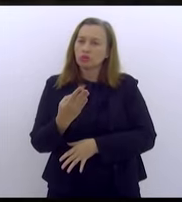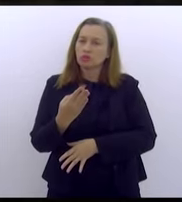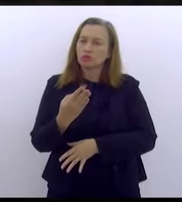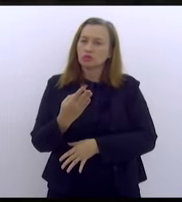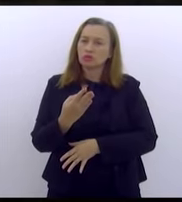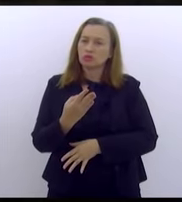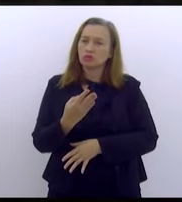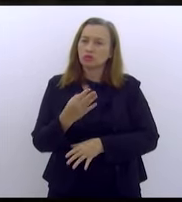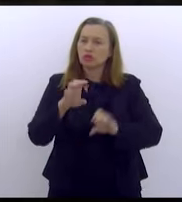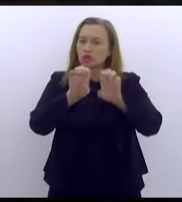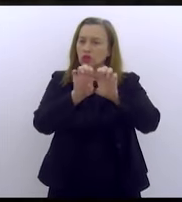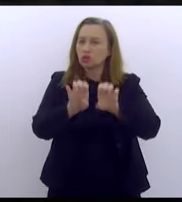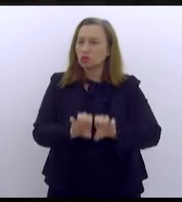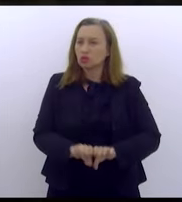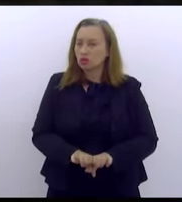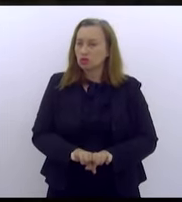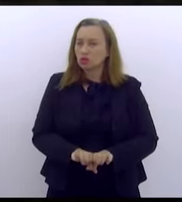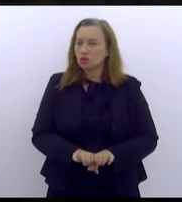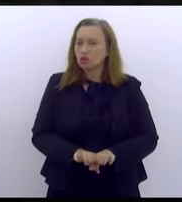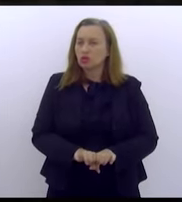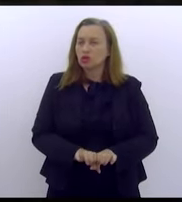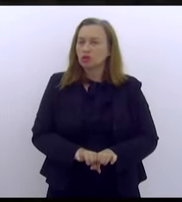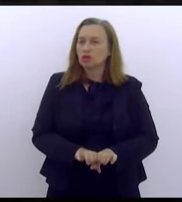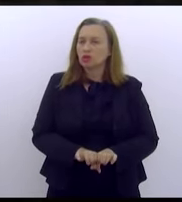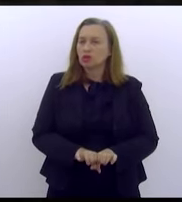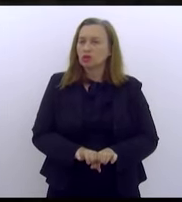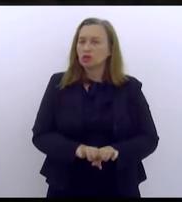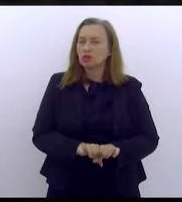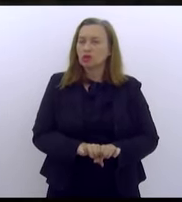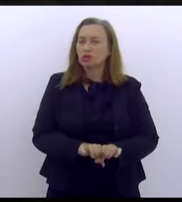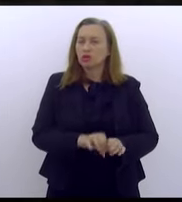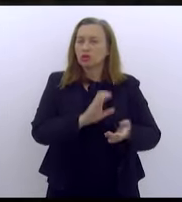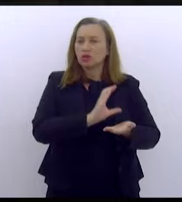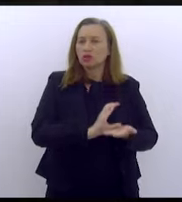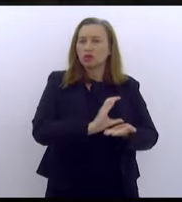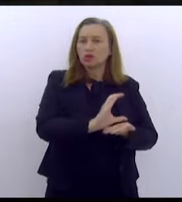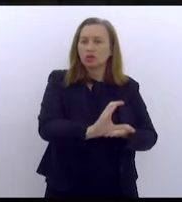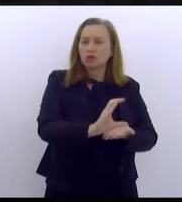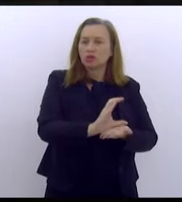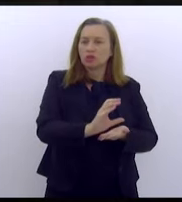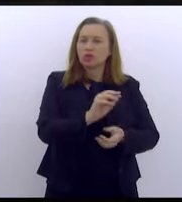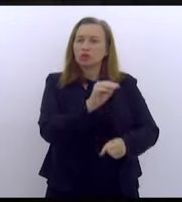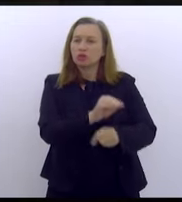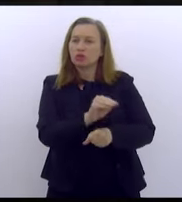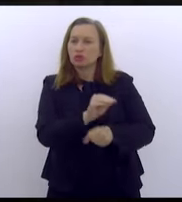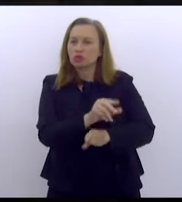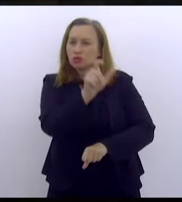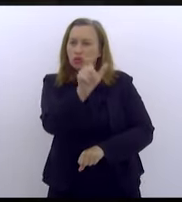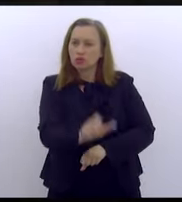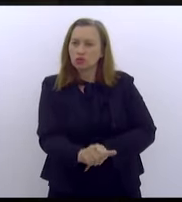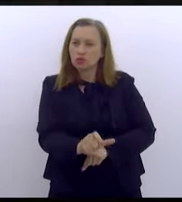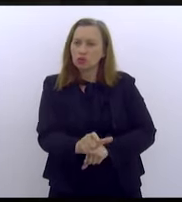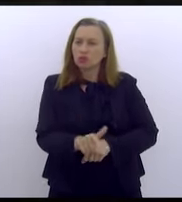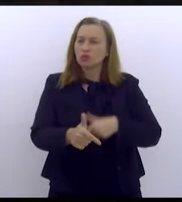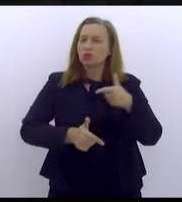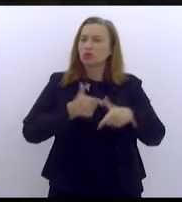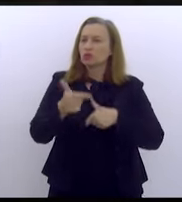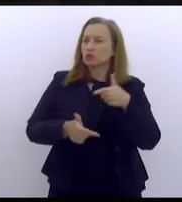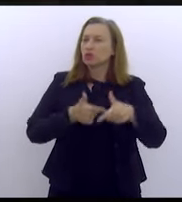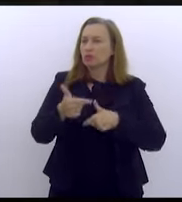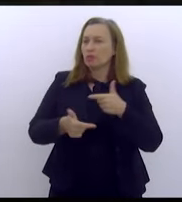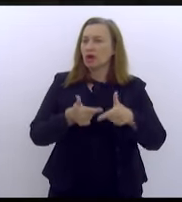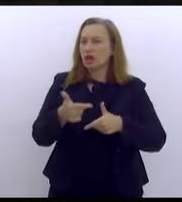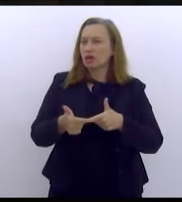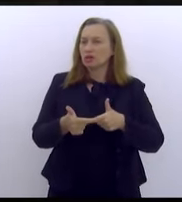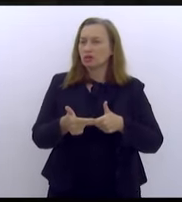fornecendo infraestrutura e auxílio às cuidadoras e coletivizando as tarefas do rol do